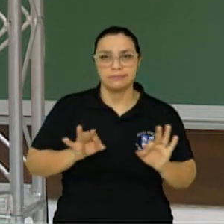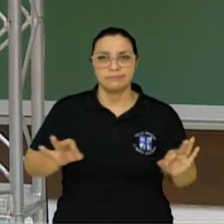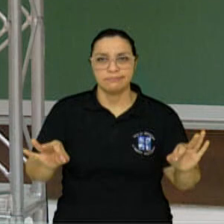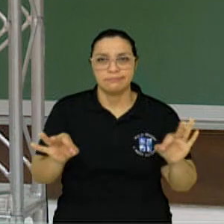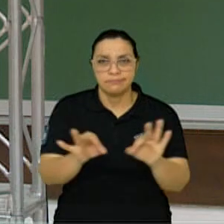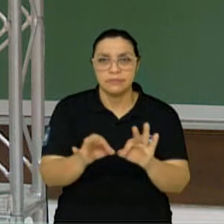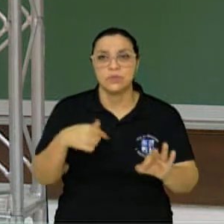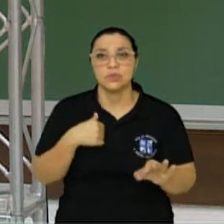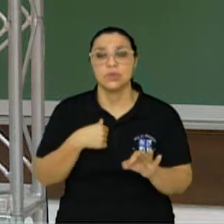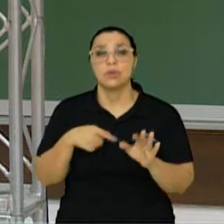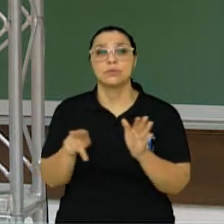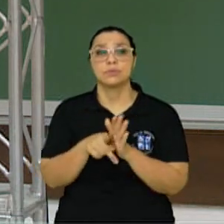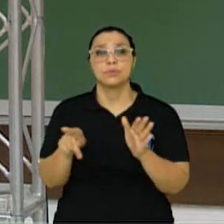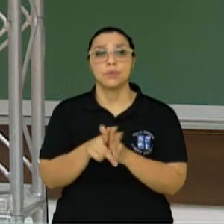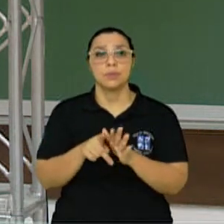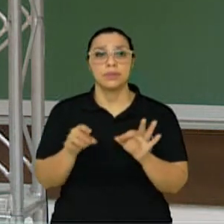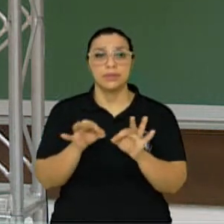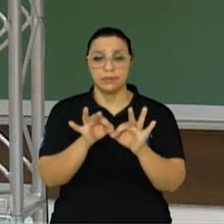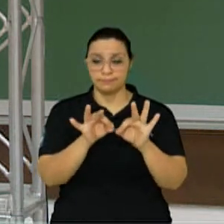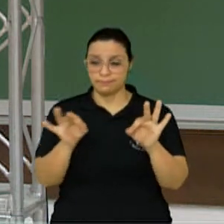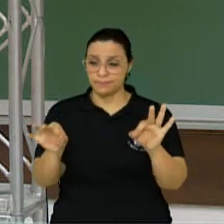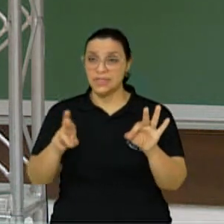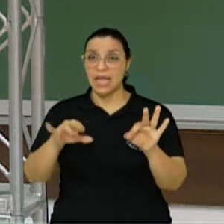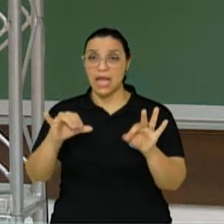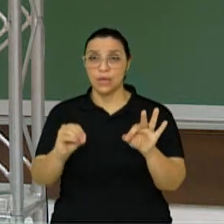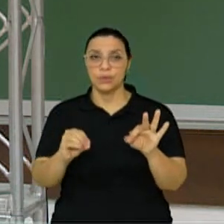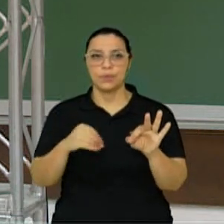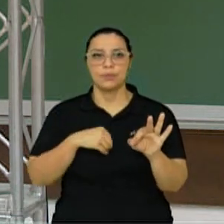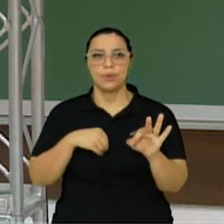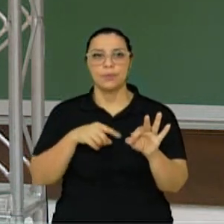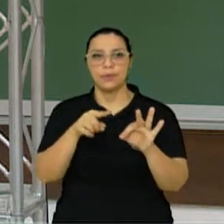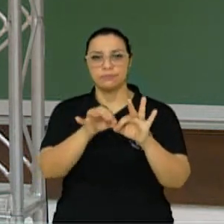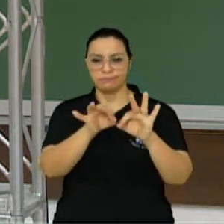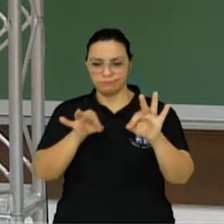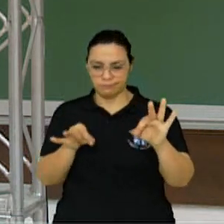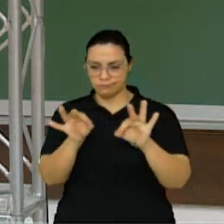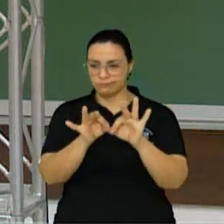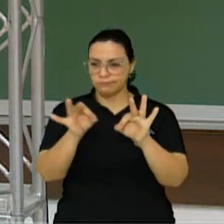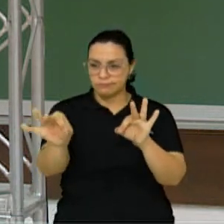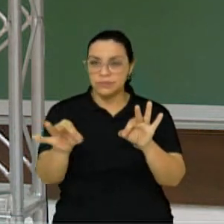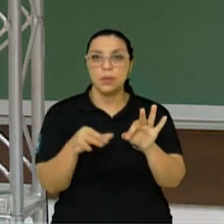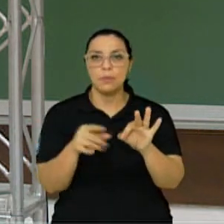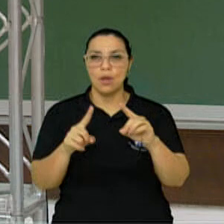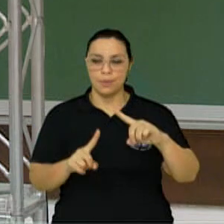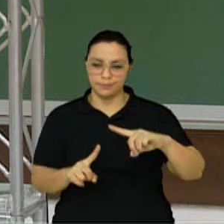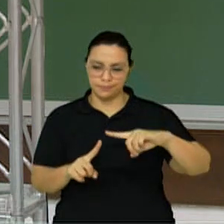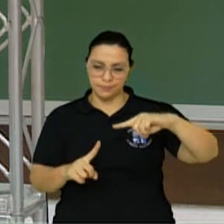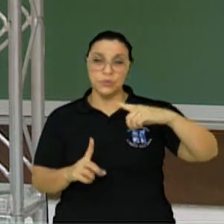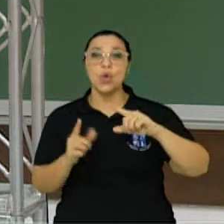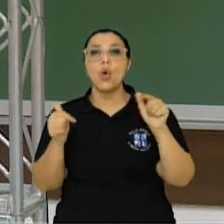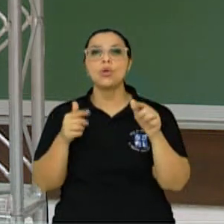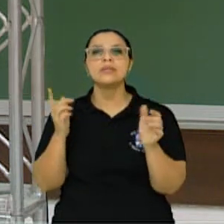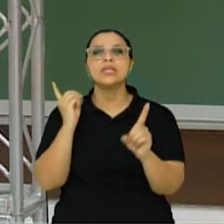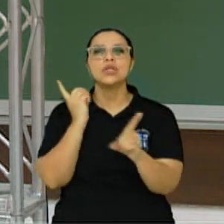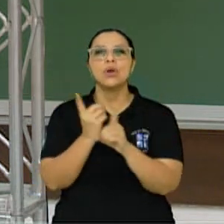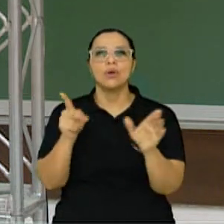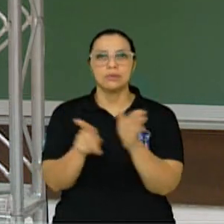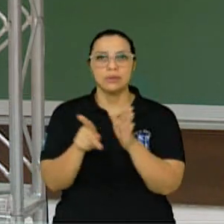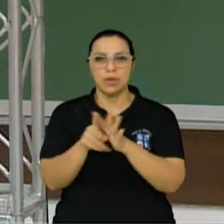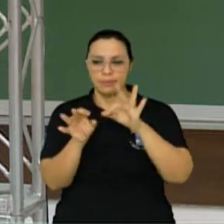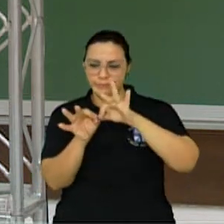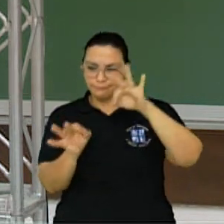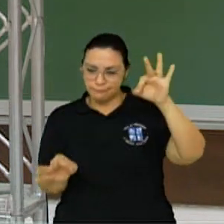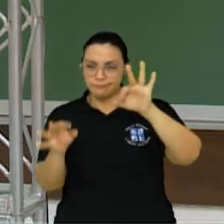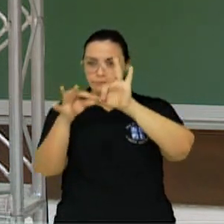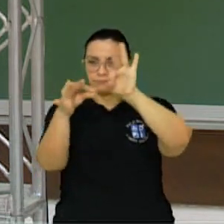Tenho o raio da base, que vai do centro até qualquer um dos vértices da base, e